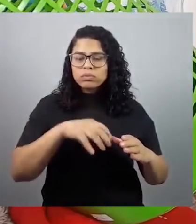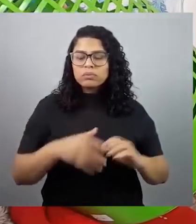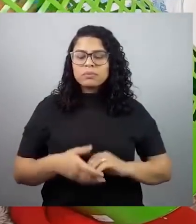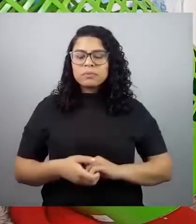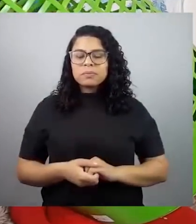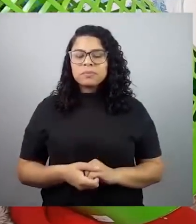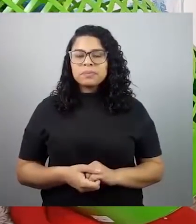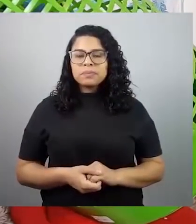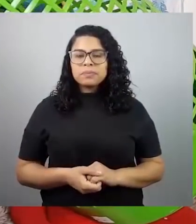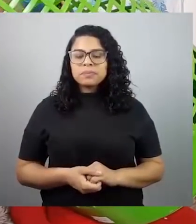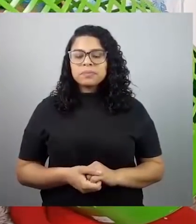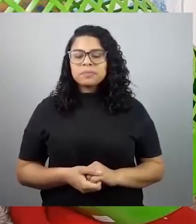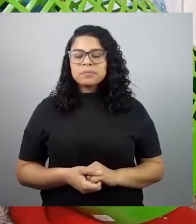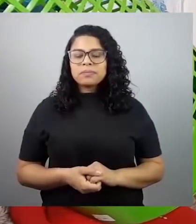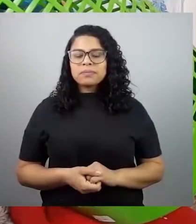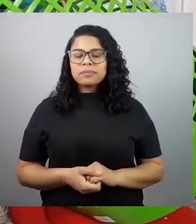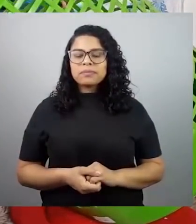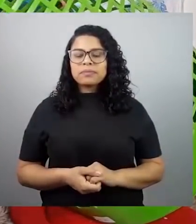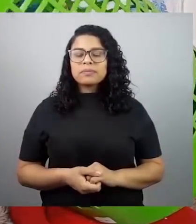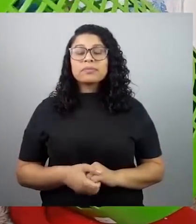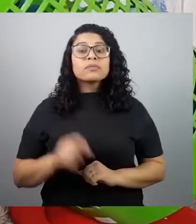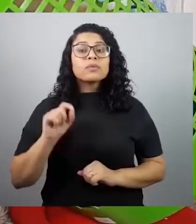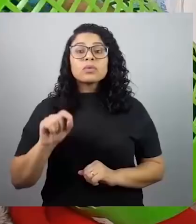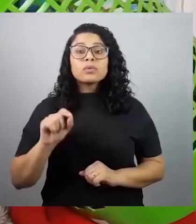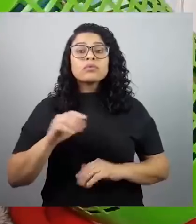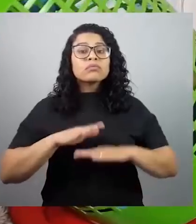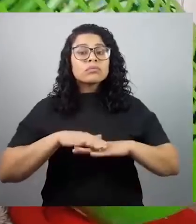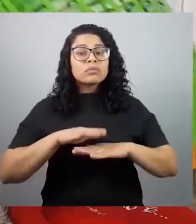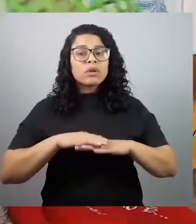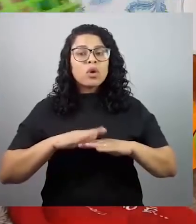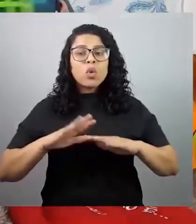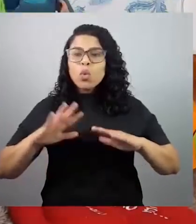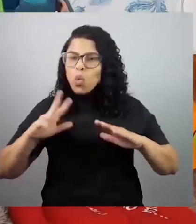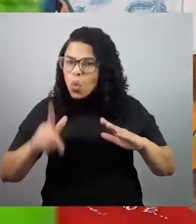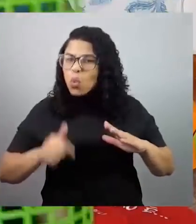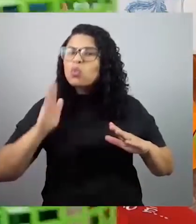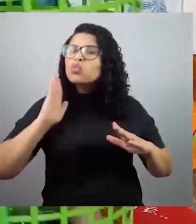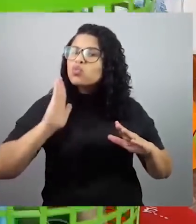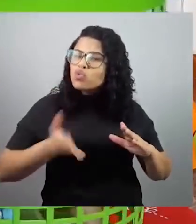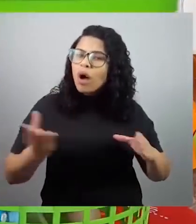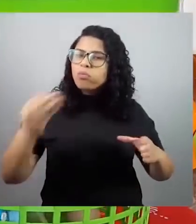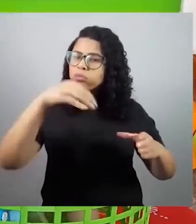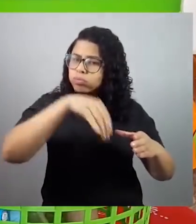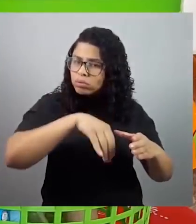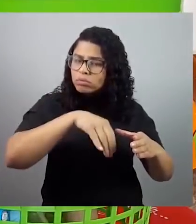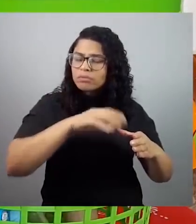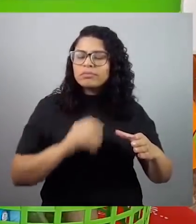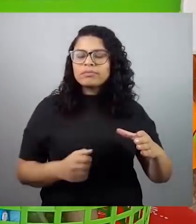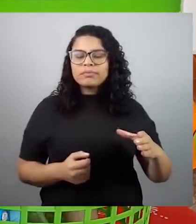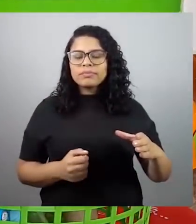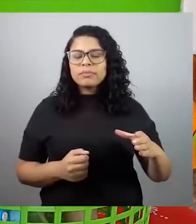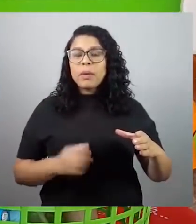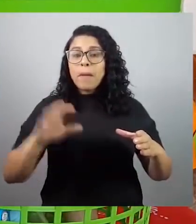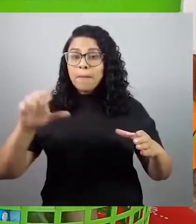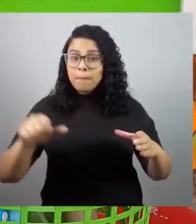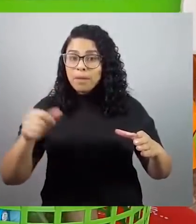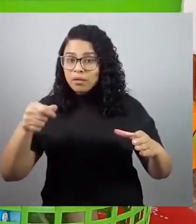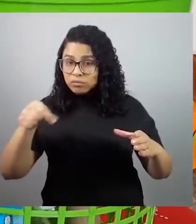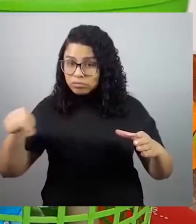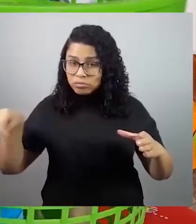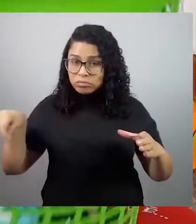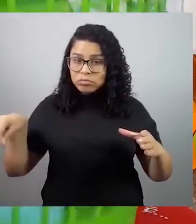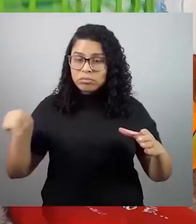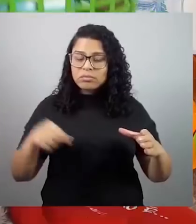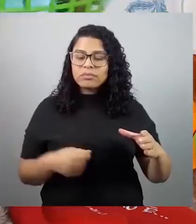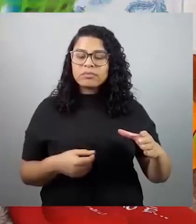legal. E o que a gente vai fazer? Depois que colocou todo esse material dentro do cesto, nós vamos pegar a fita